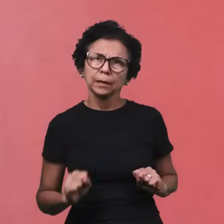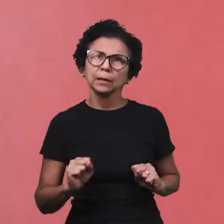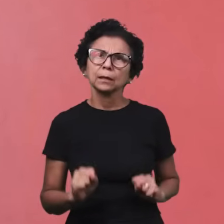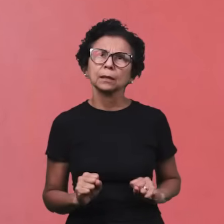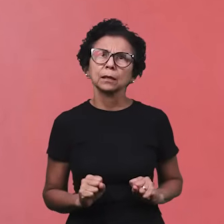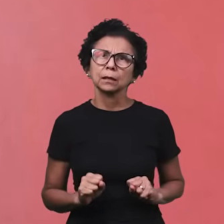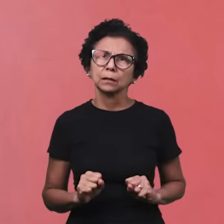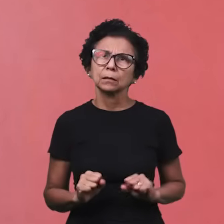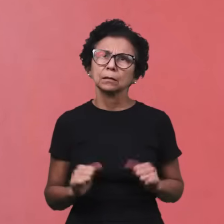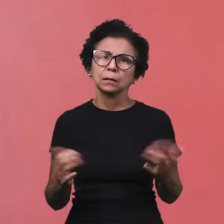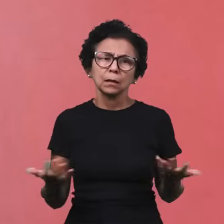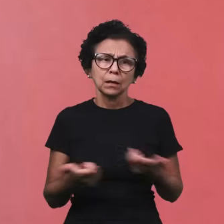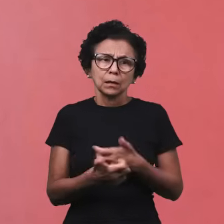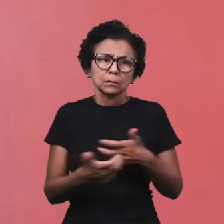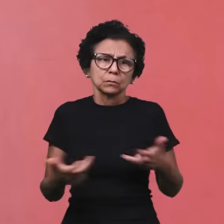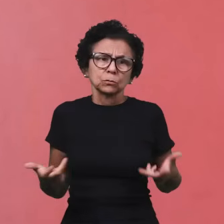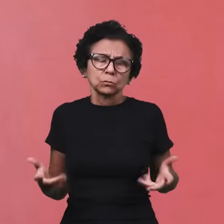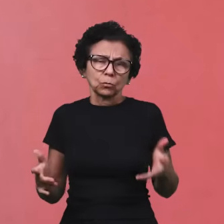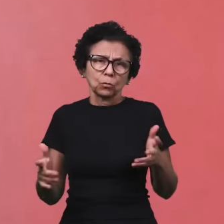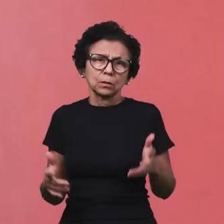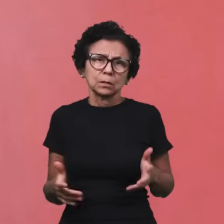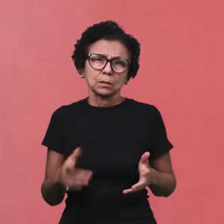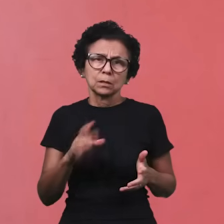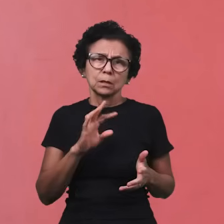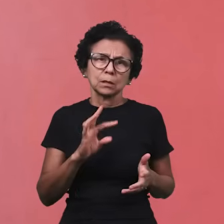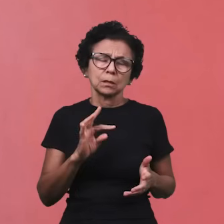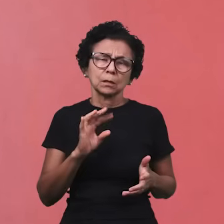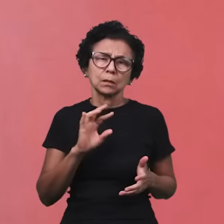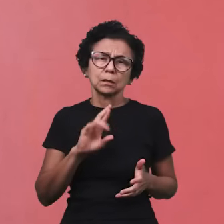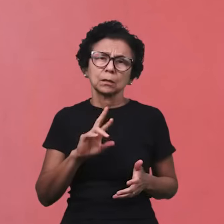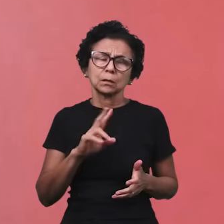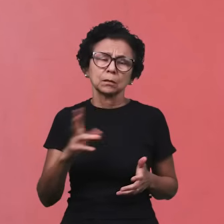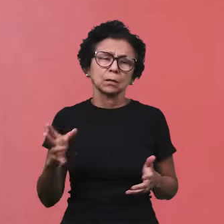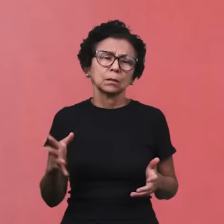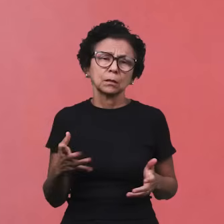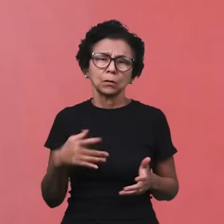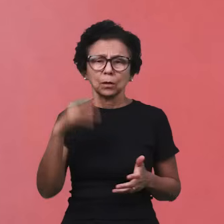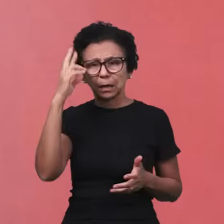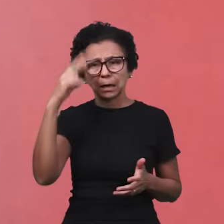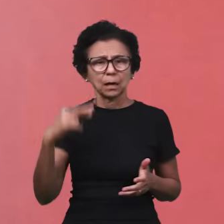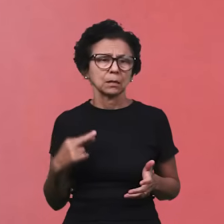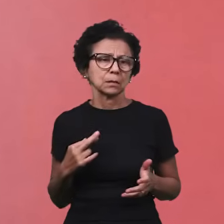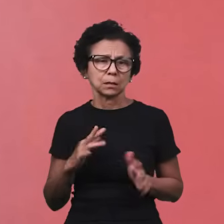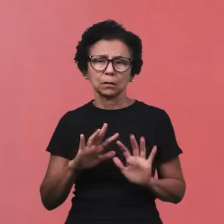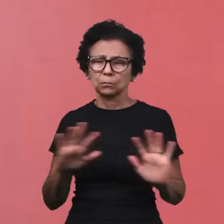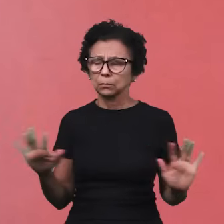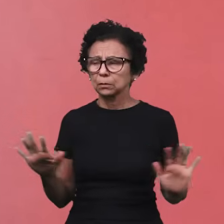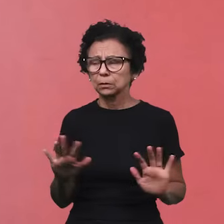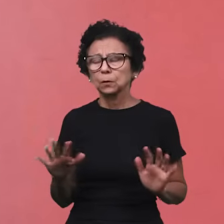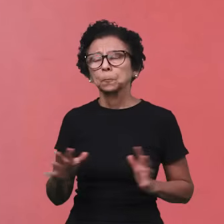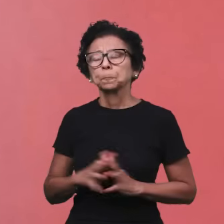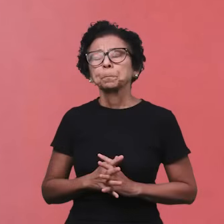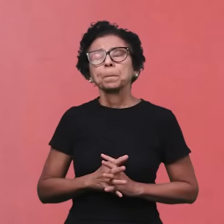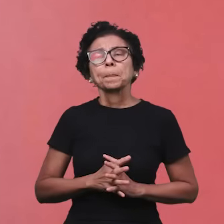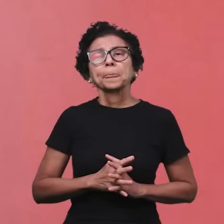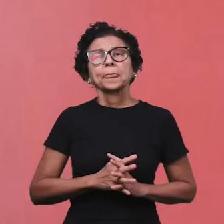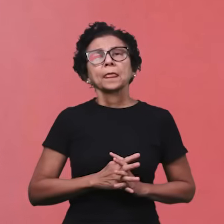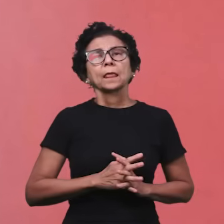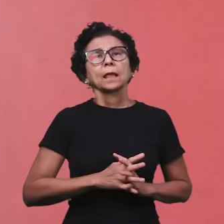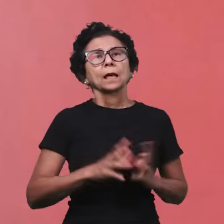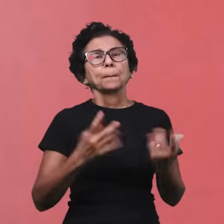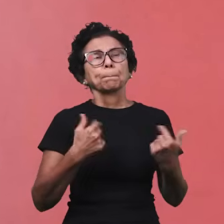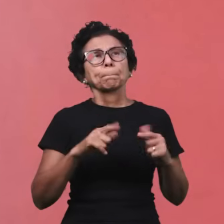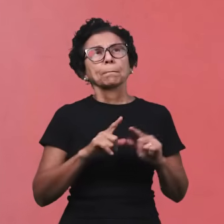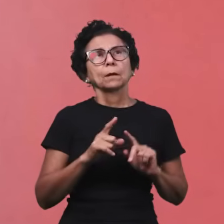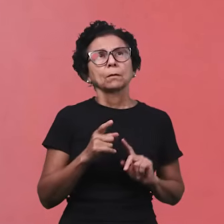traz libertação. Tudo é prático, as coisas não são assim teóricas. Você falou exatamente uma coisa muito boa. No momento que você